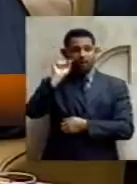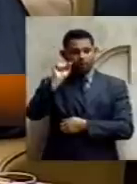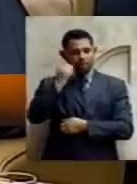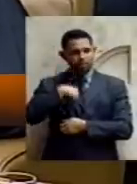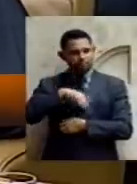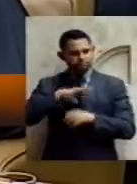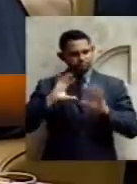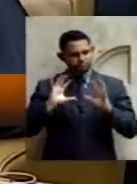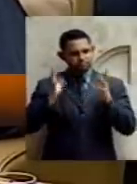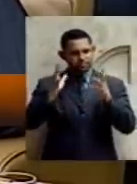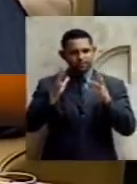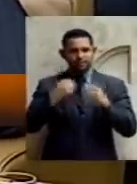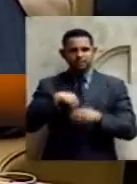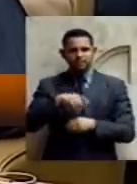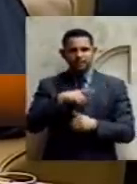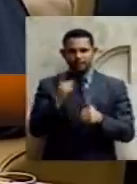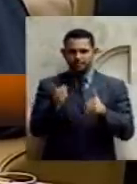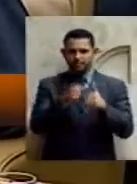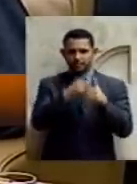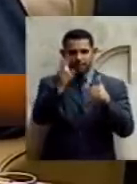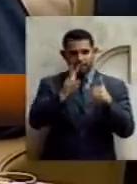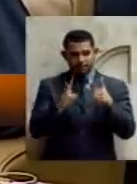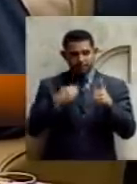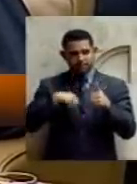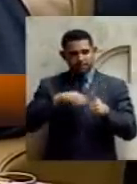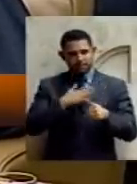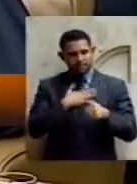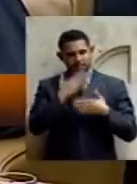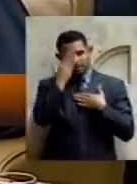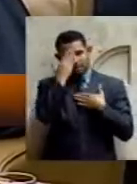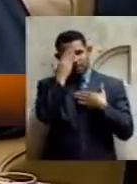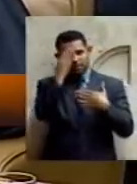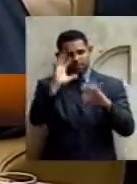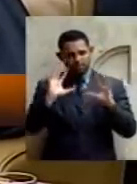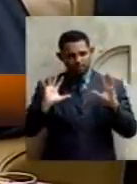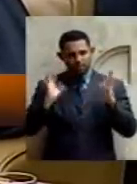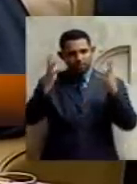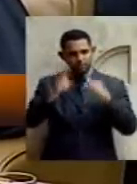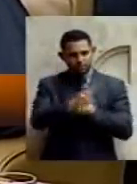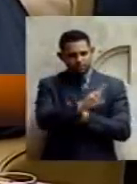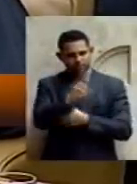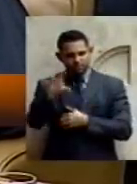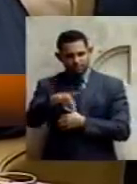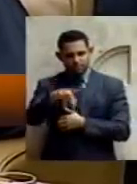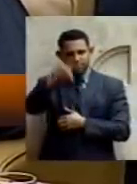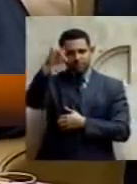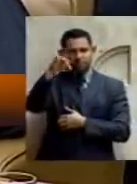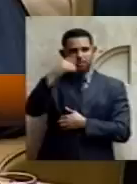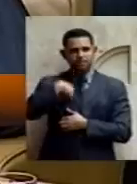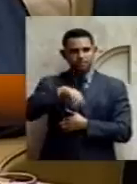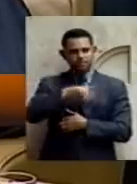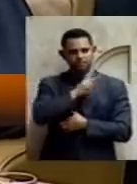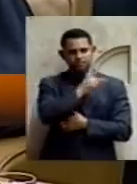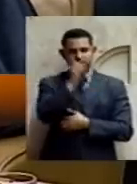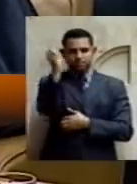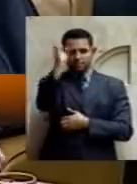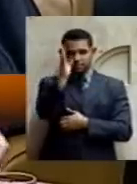de público, pela vez primeira, a minha gratidão pela honrosa nomeação para a Suprema Corte do nosso